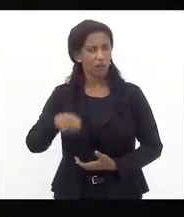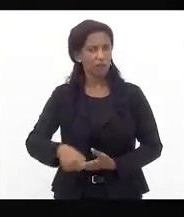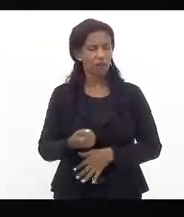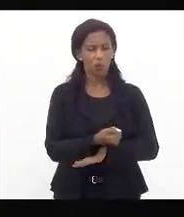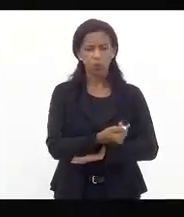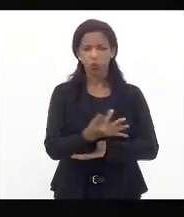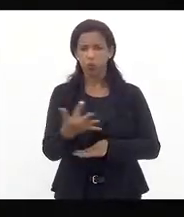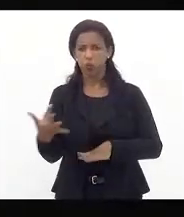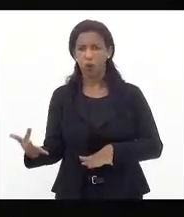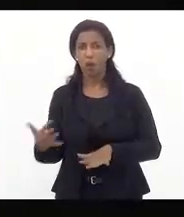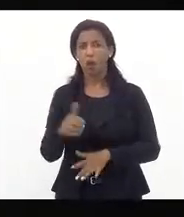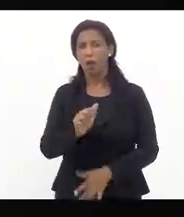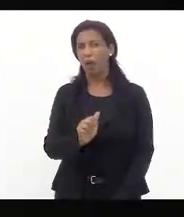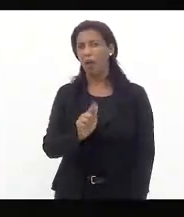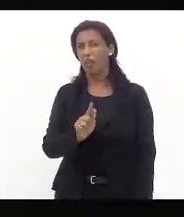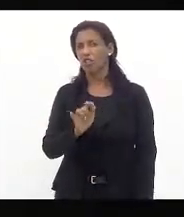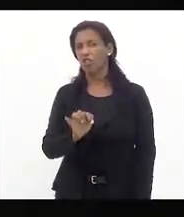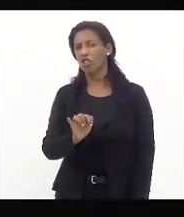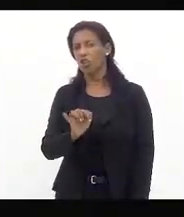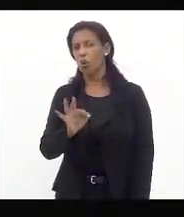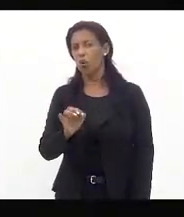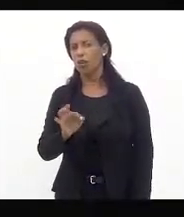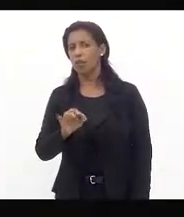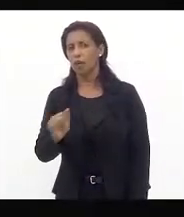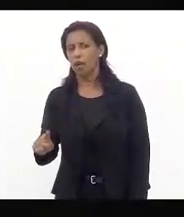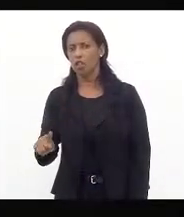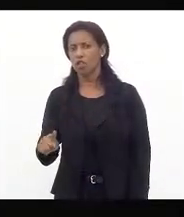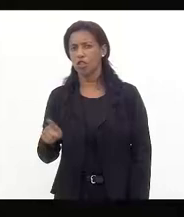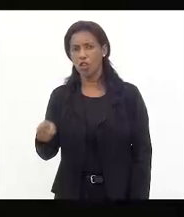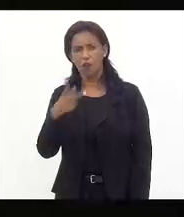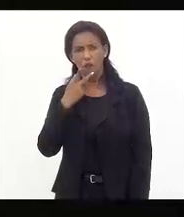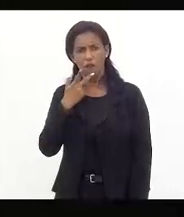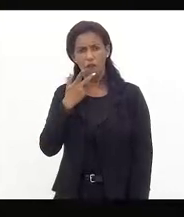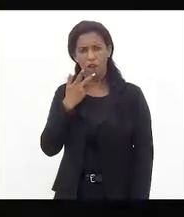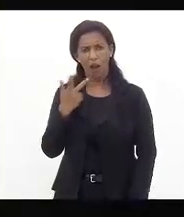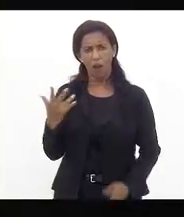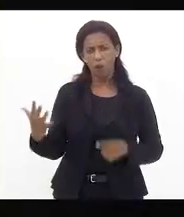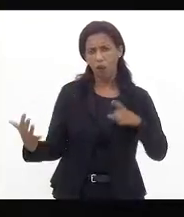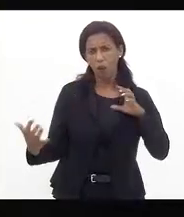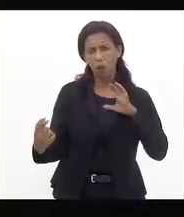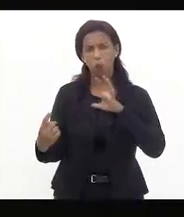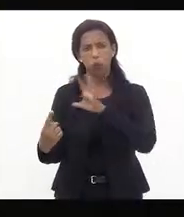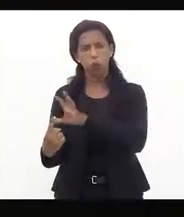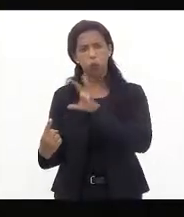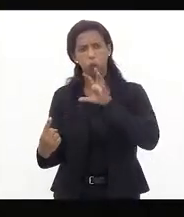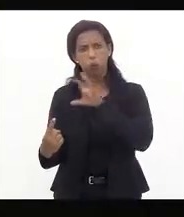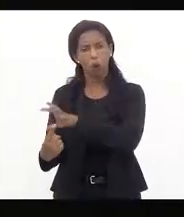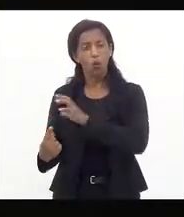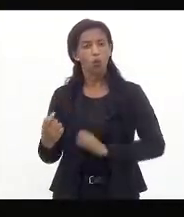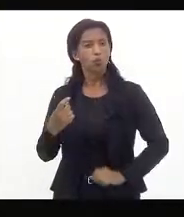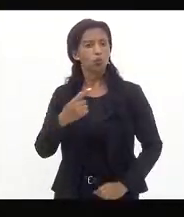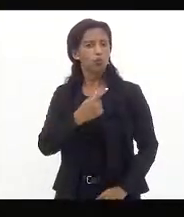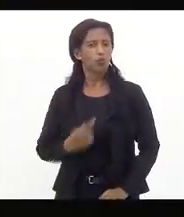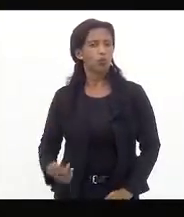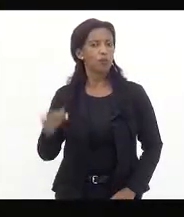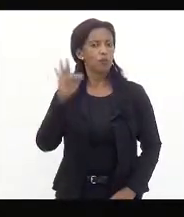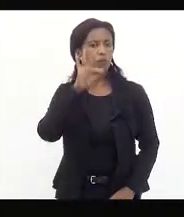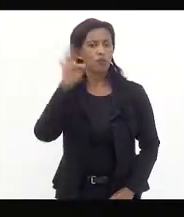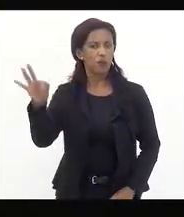inúmeras vezes, é agiotagem. Eu digo, é coação do governo federal.